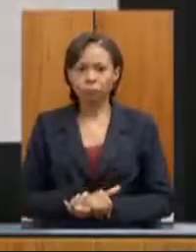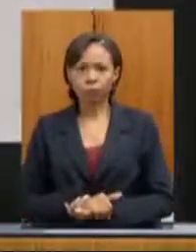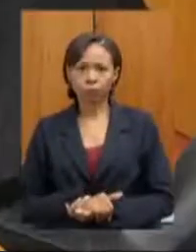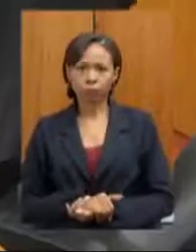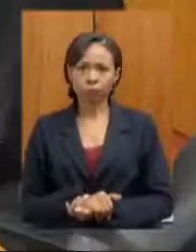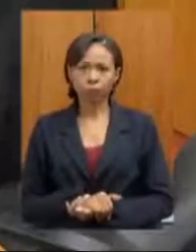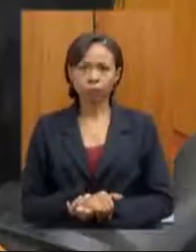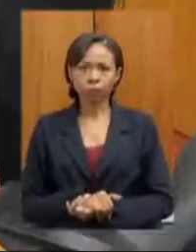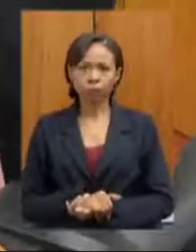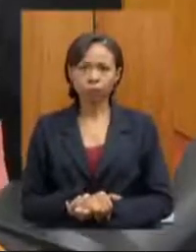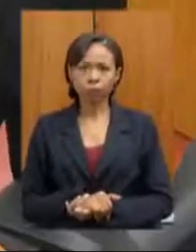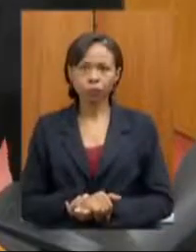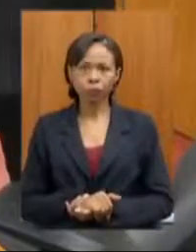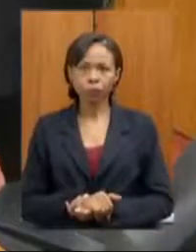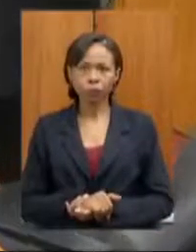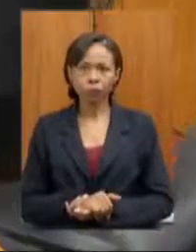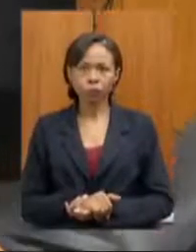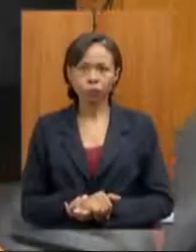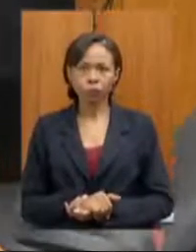Obrigado.